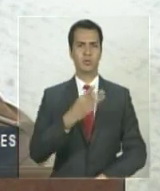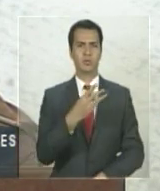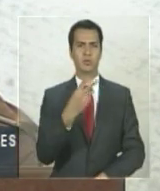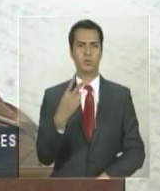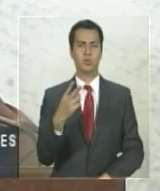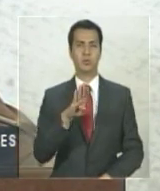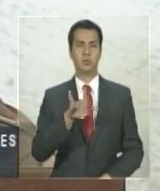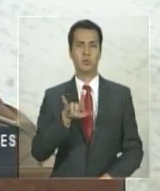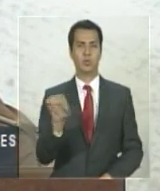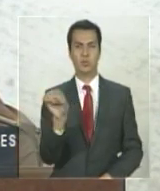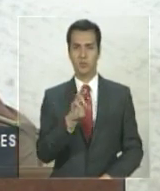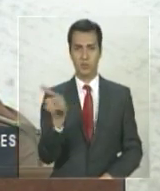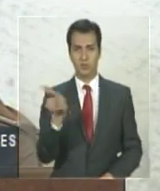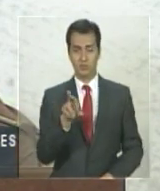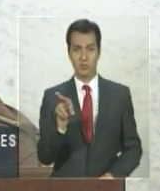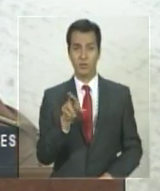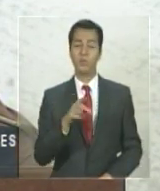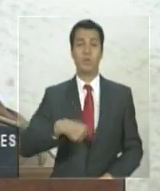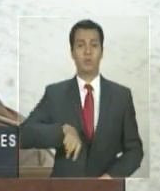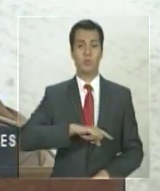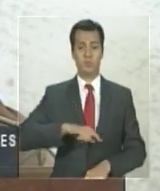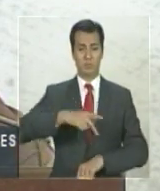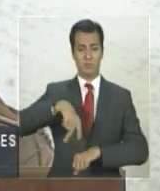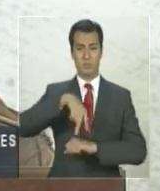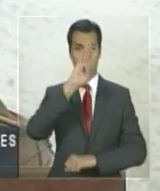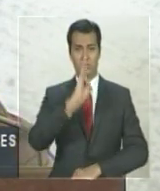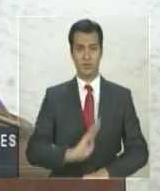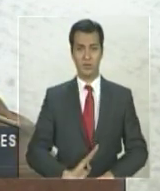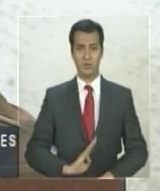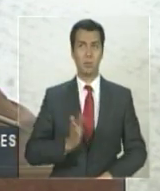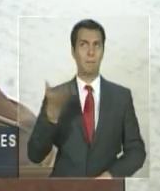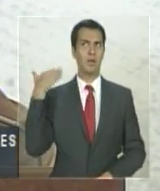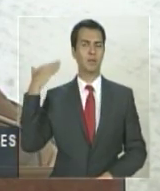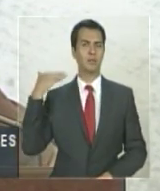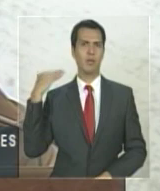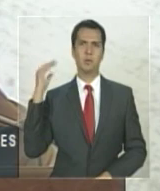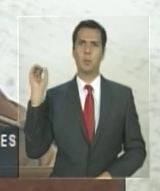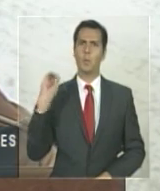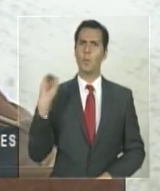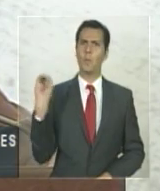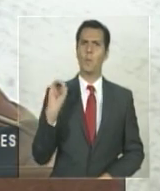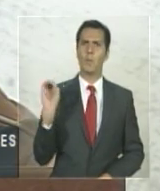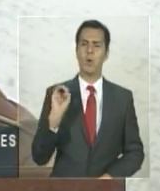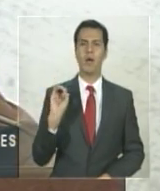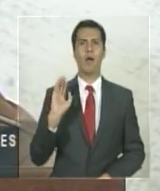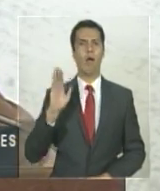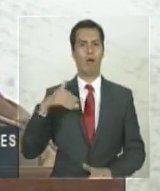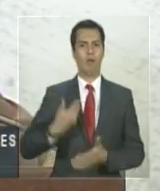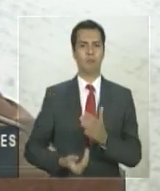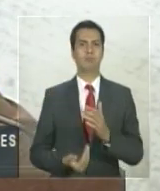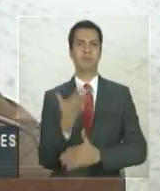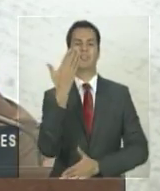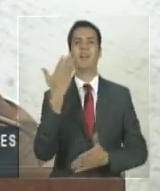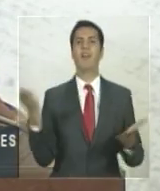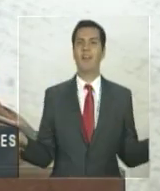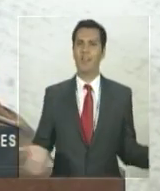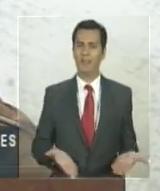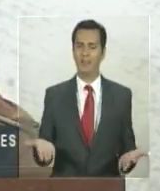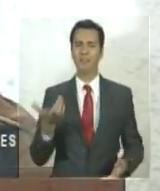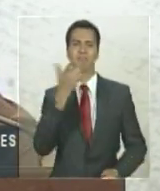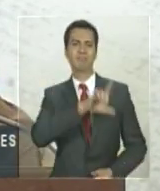reais. É algo que o nosso país não experimentava há muitos anos. E eu tenho certeza que, a partir de